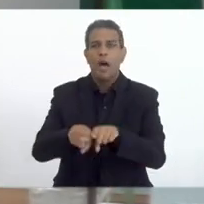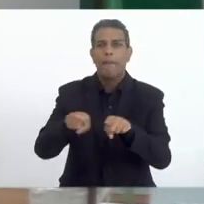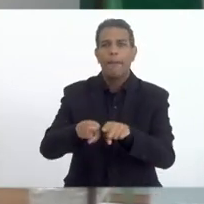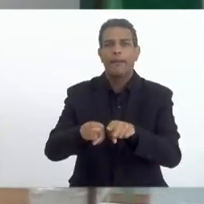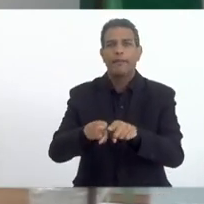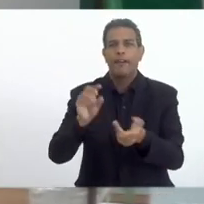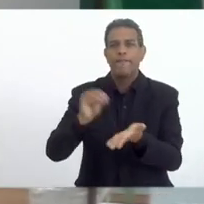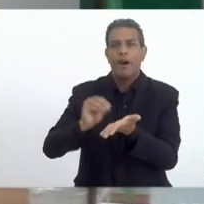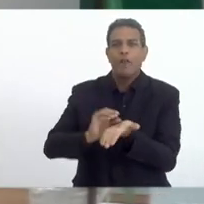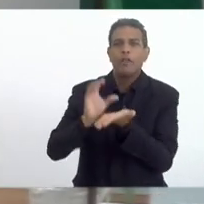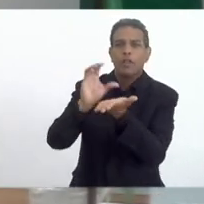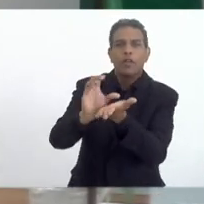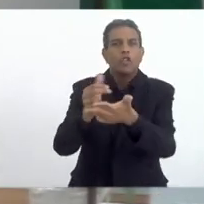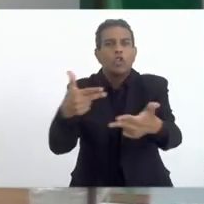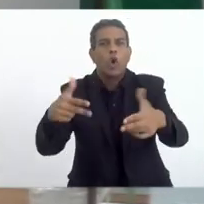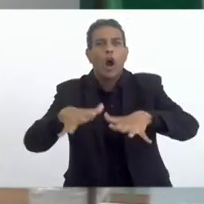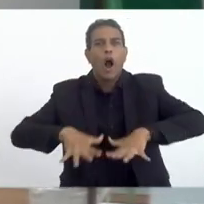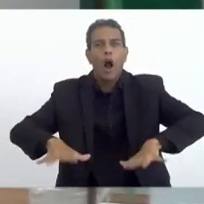de receita,